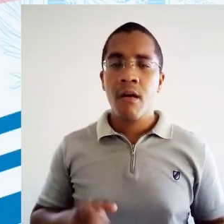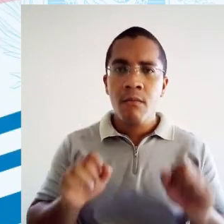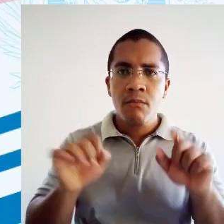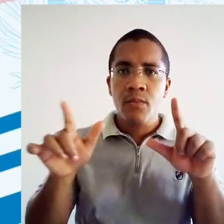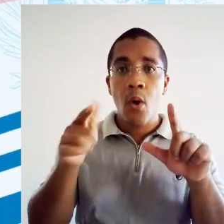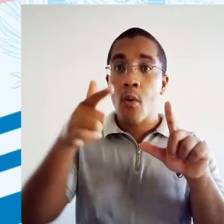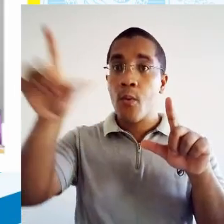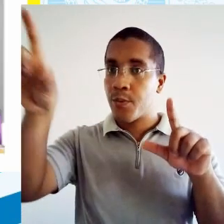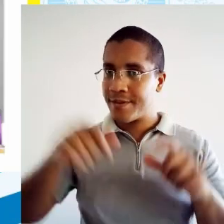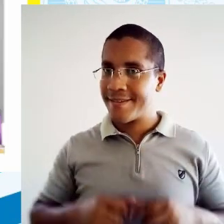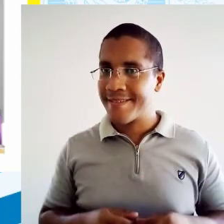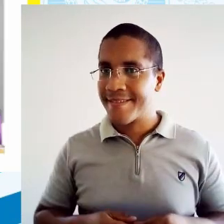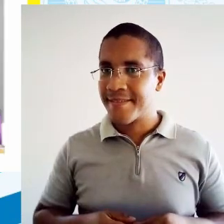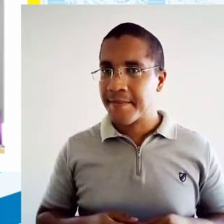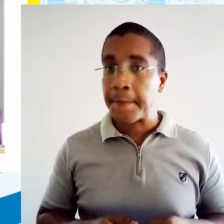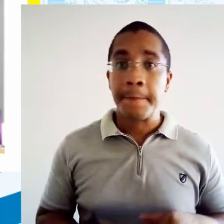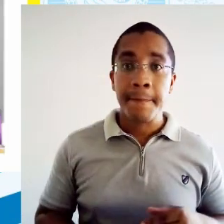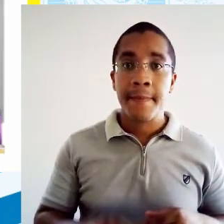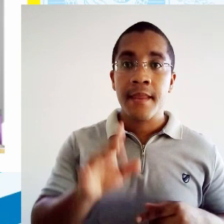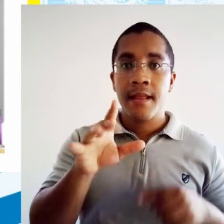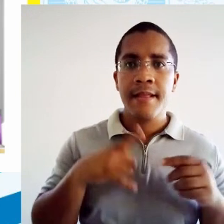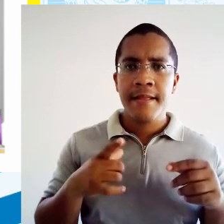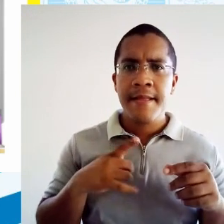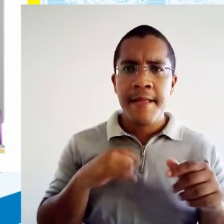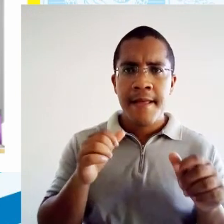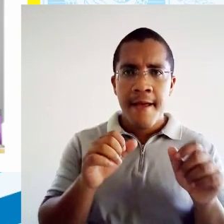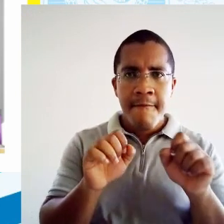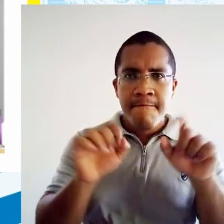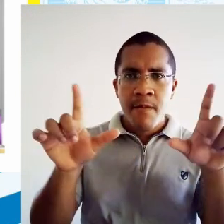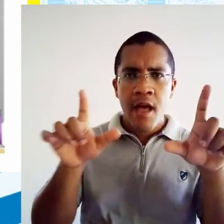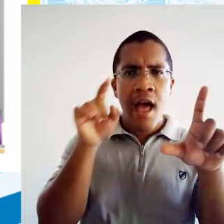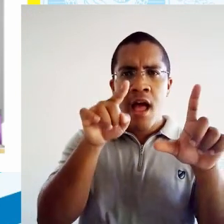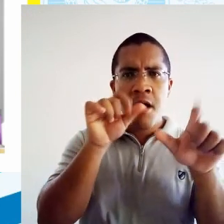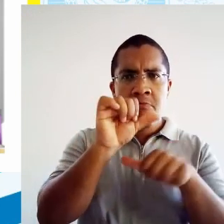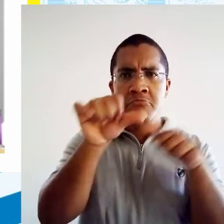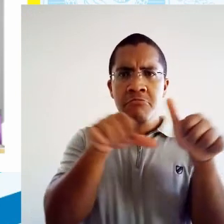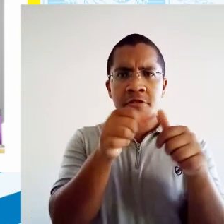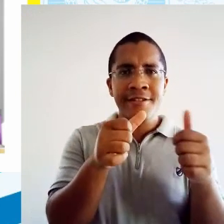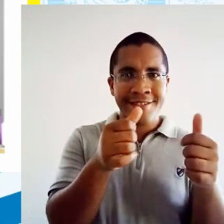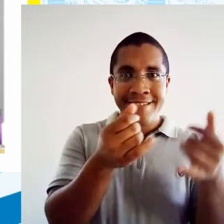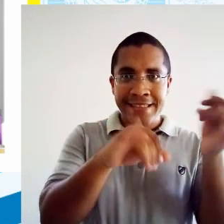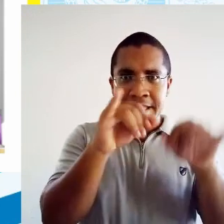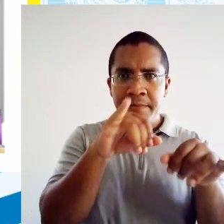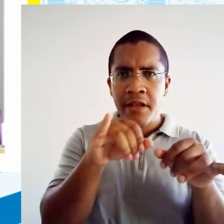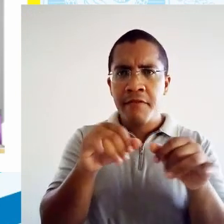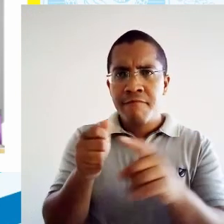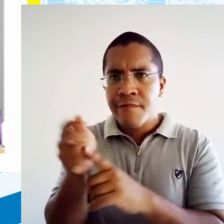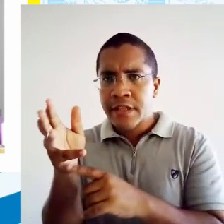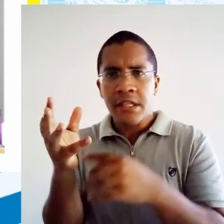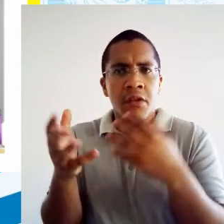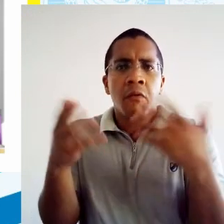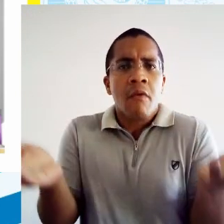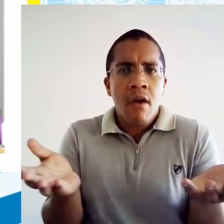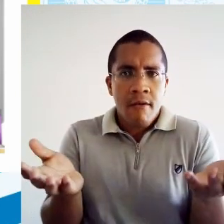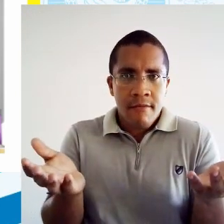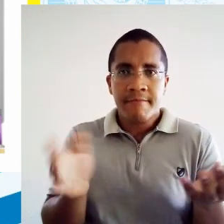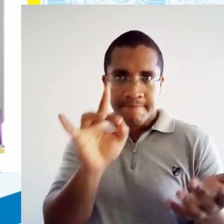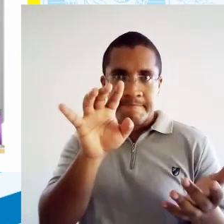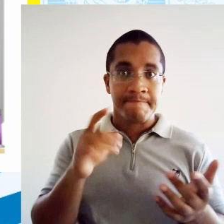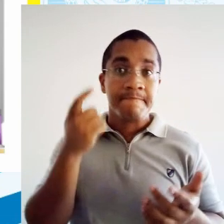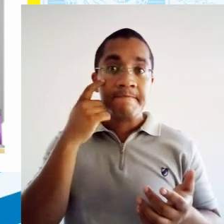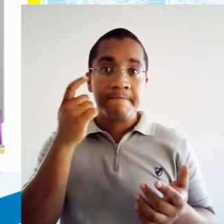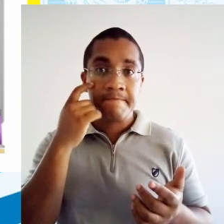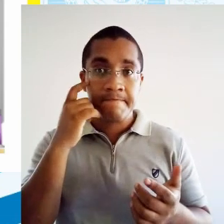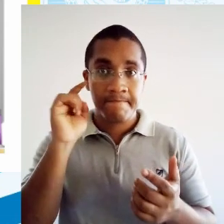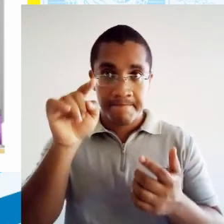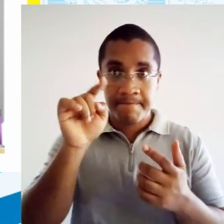imagem? Nessa imagem aí de transformações químicas e físicas, sobre as representações das reações químicas,